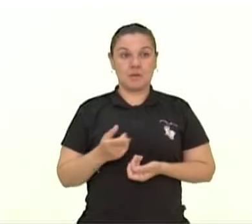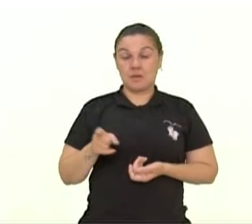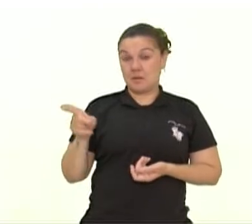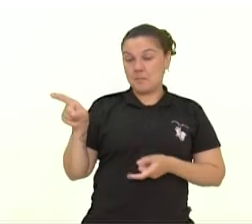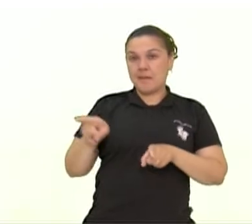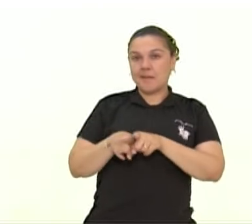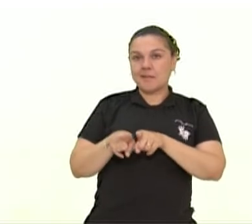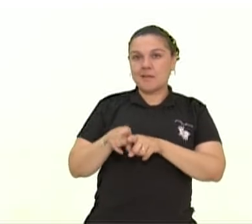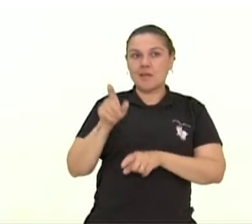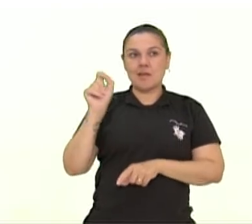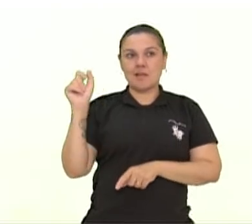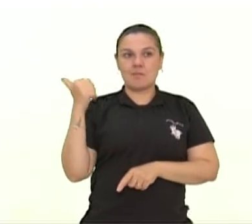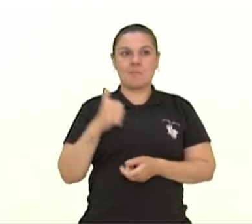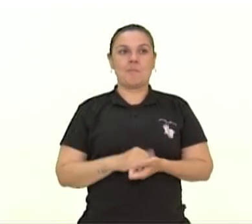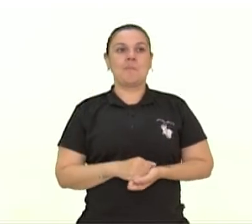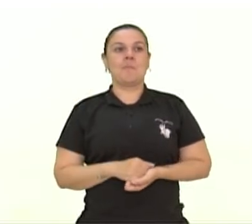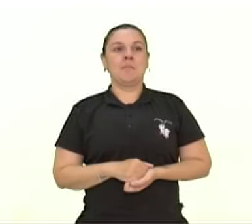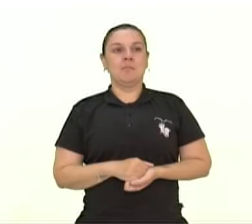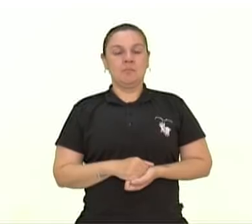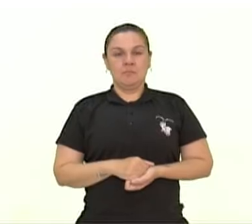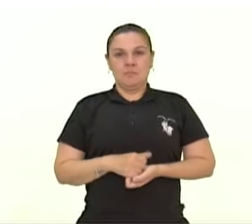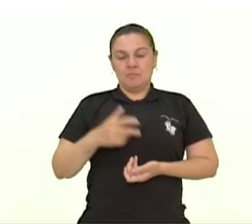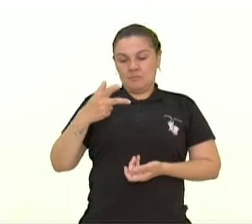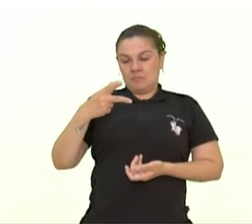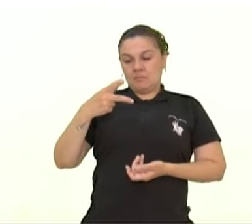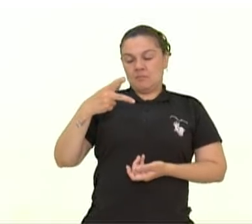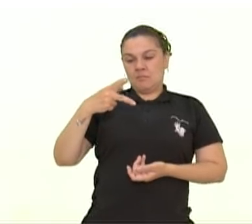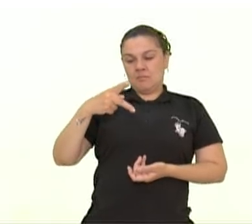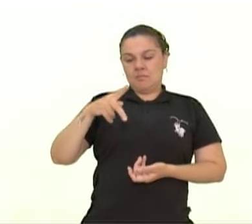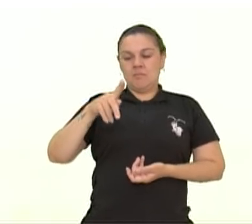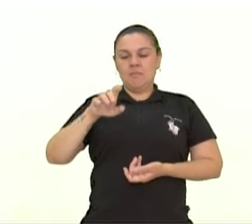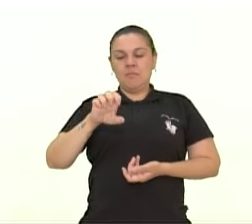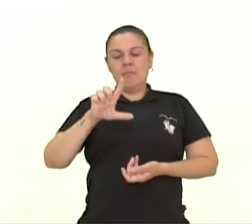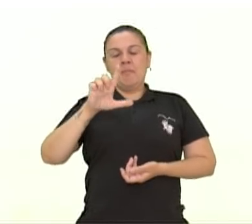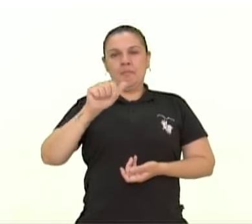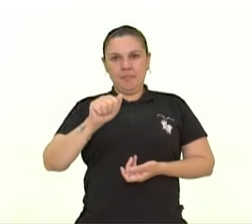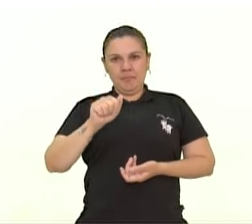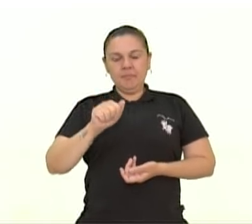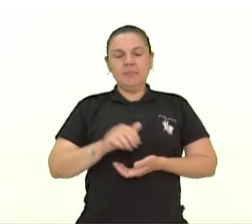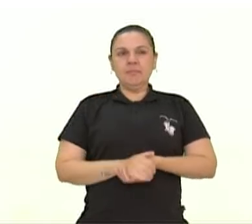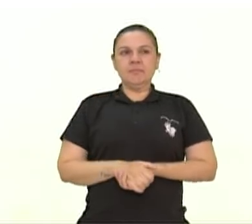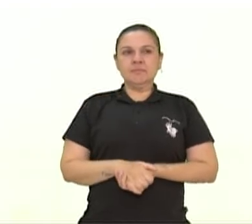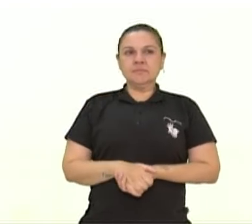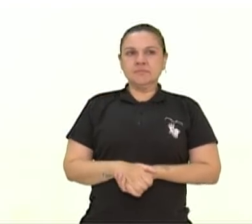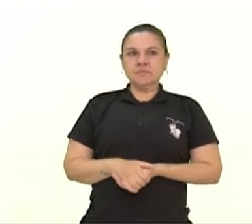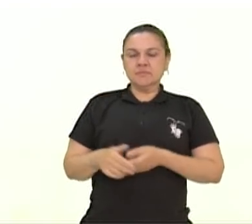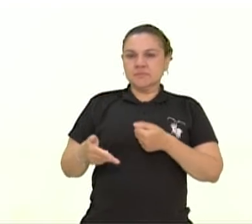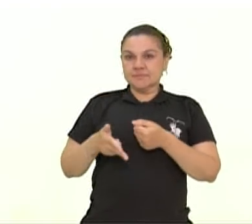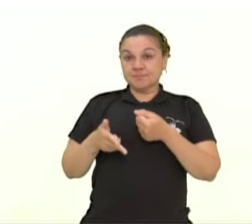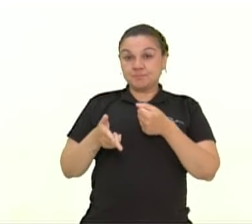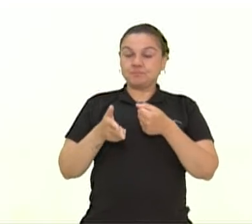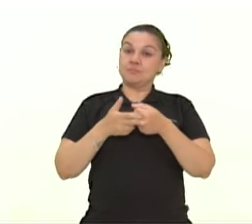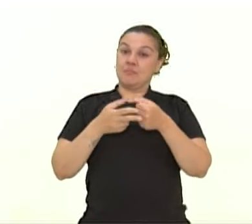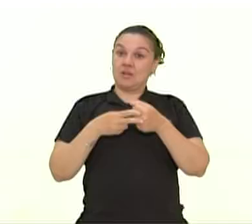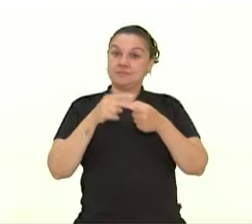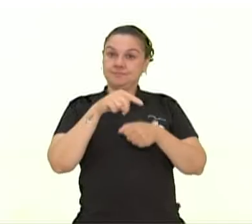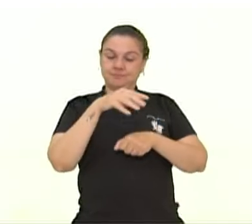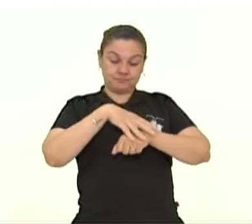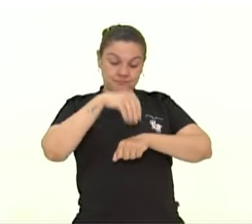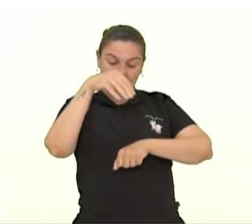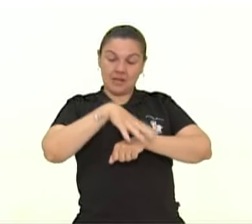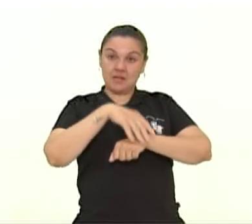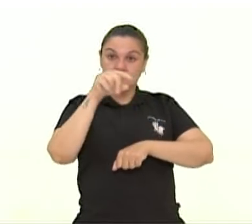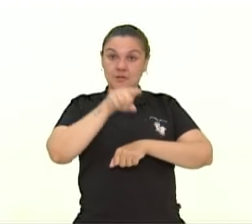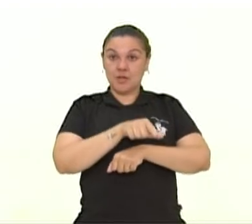no português, antes da reforma, pela, do verbo pelar, e pela é uma palavra constituída a partir